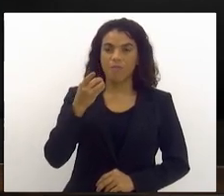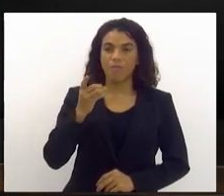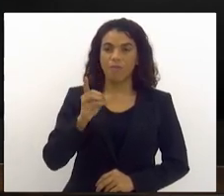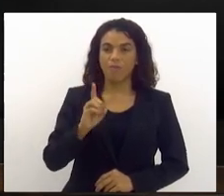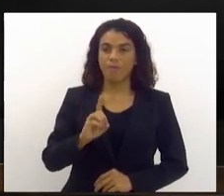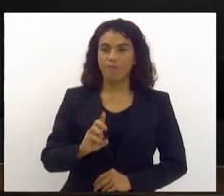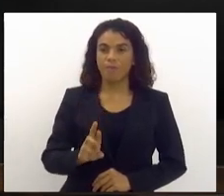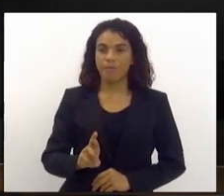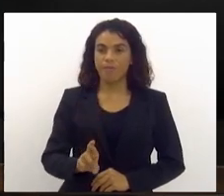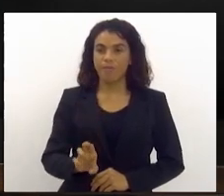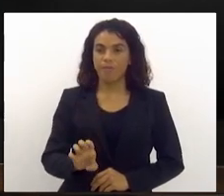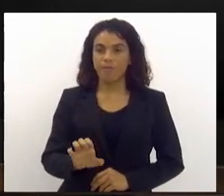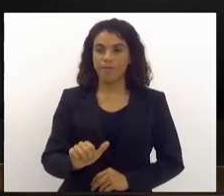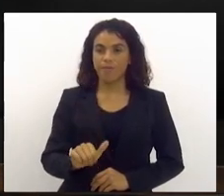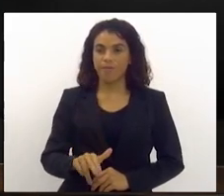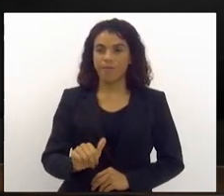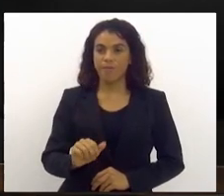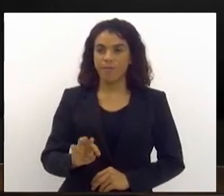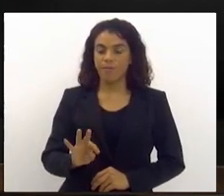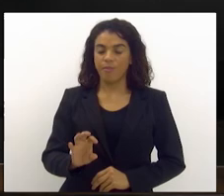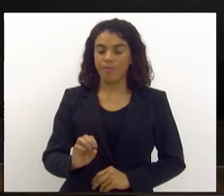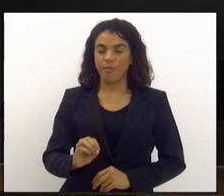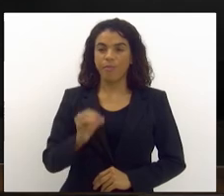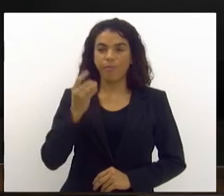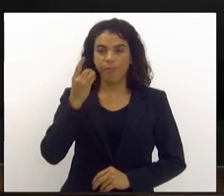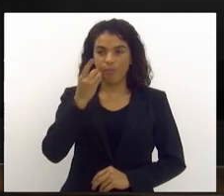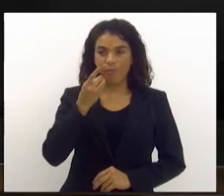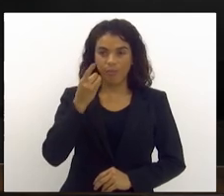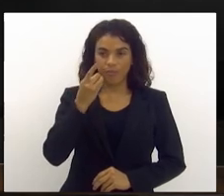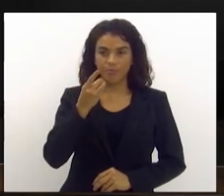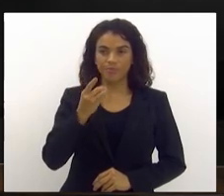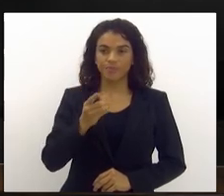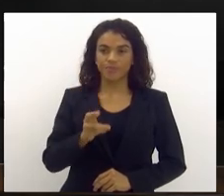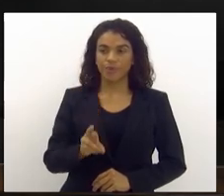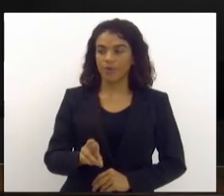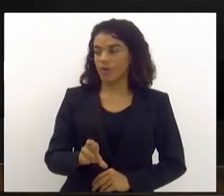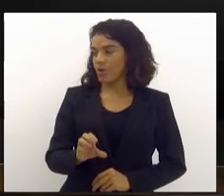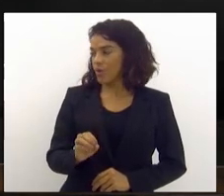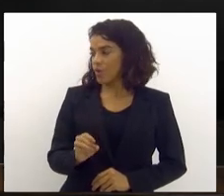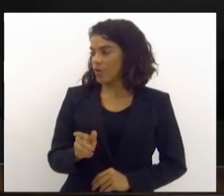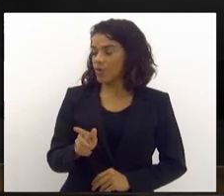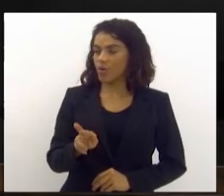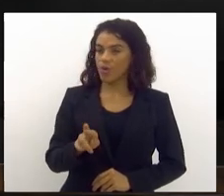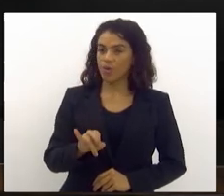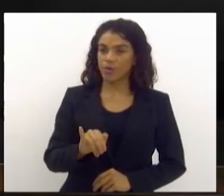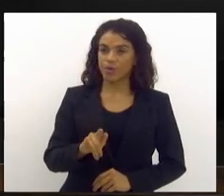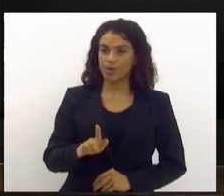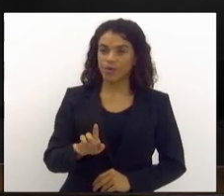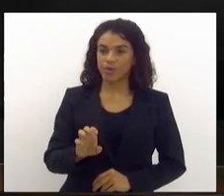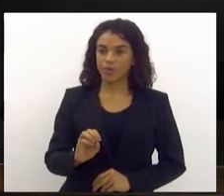deputado Renato Machado, deputado Rodrigo Amorim,